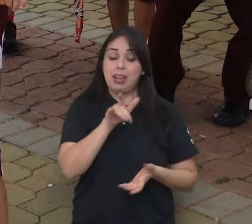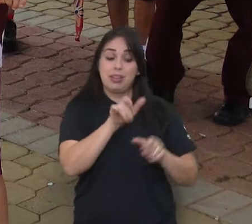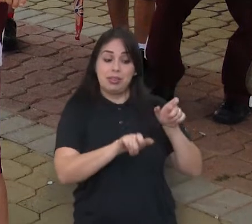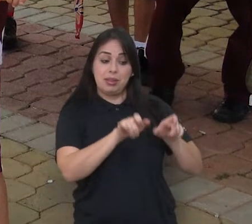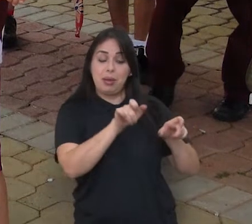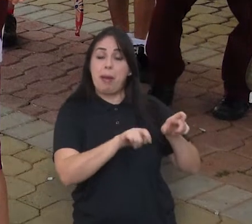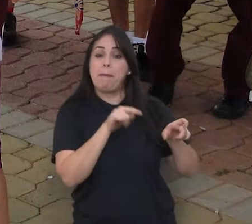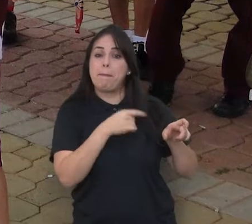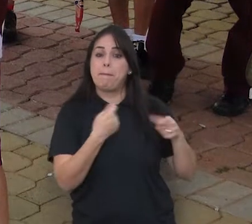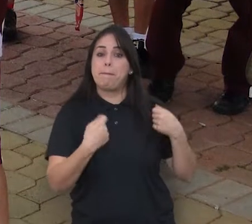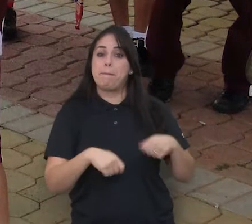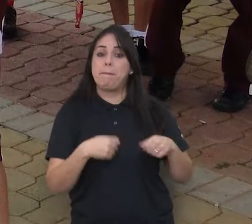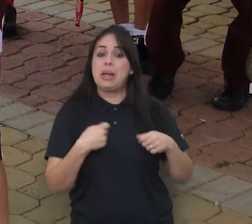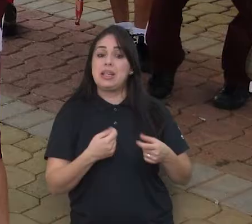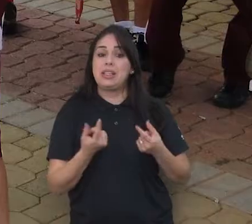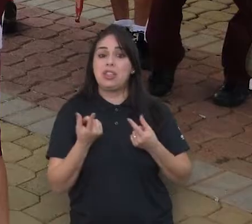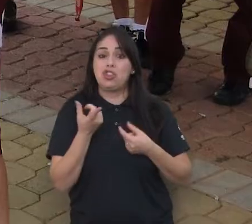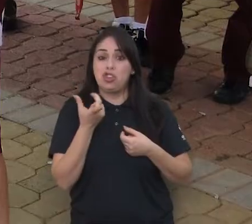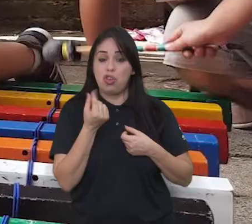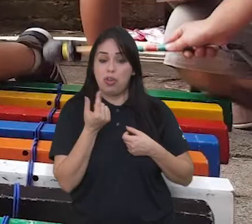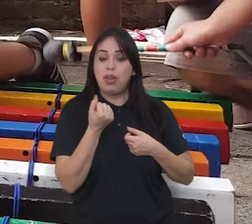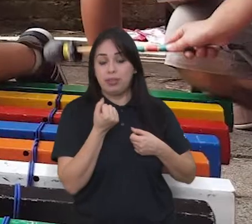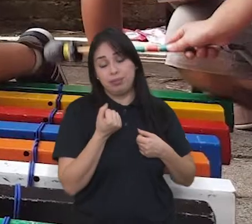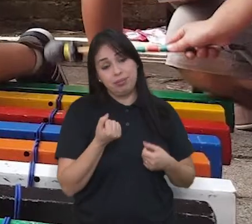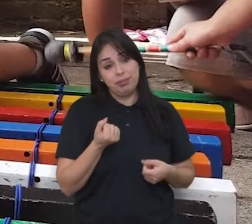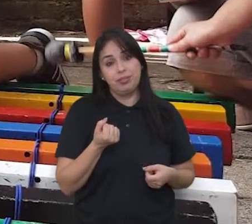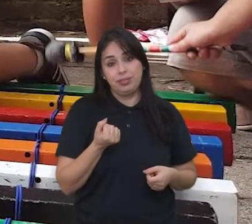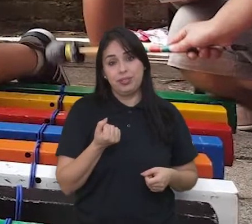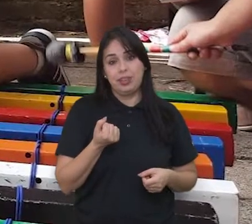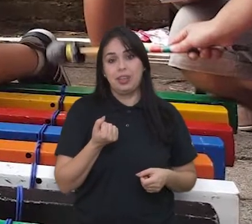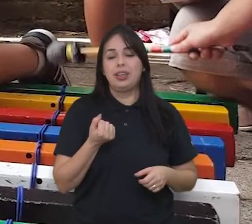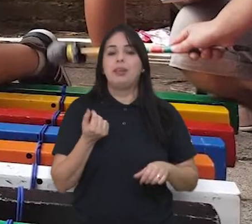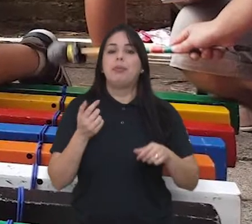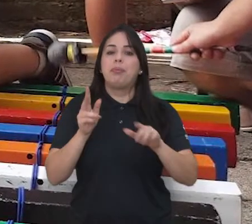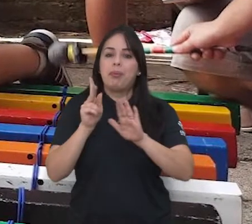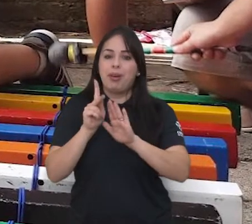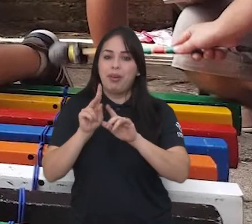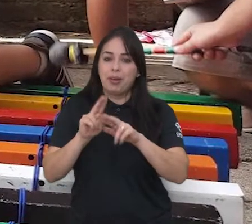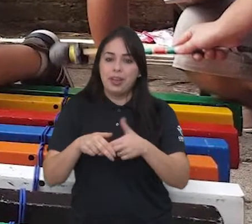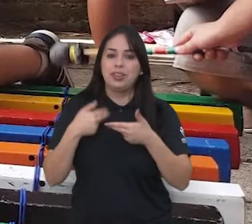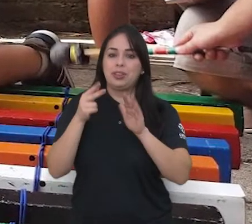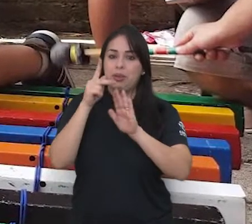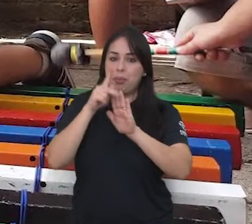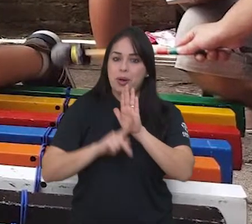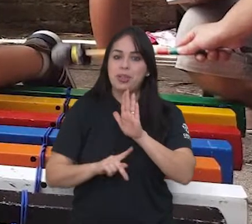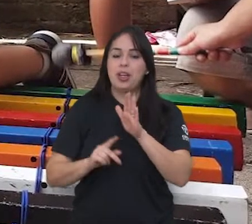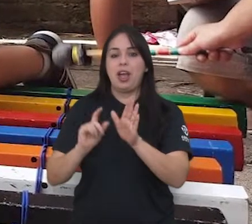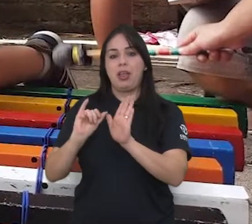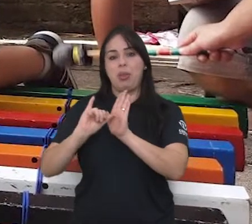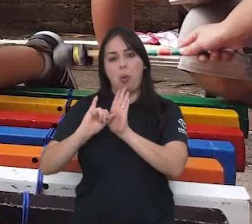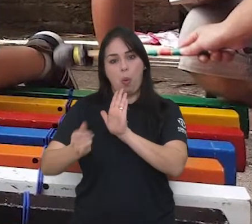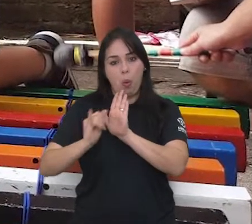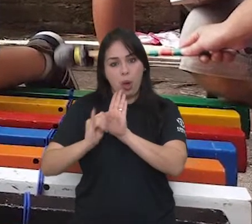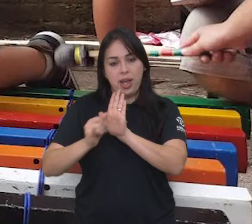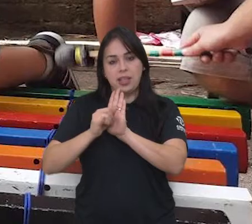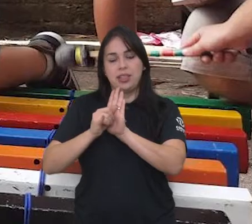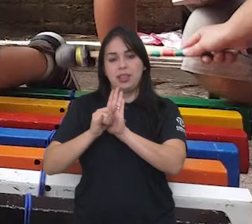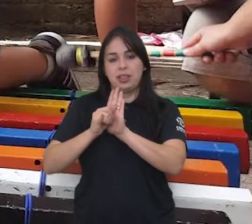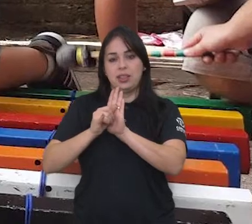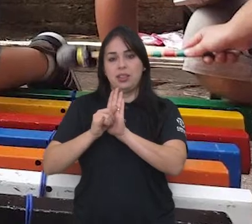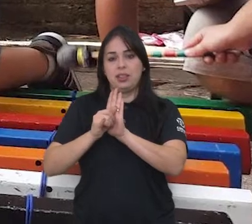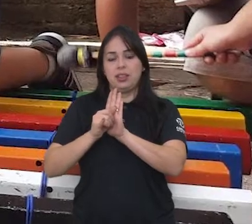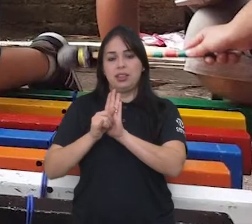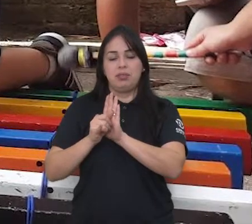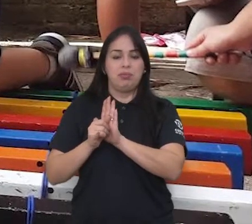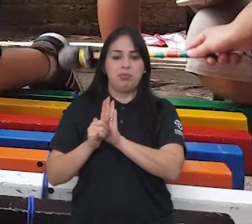essas pessoas precisam ter remuneração, e aí é que entra os projetos, os editais, né? E não há tantas frentes,